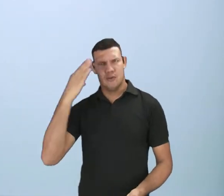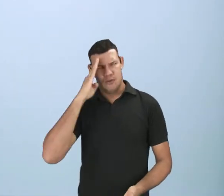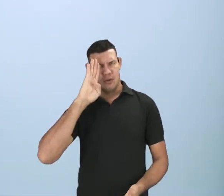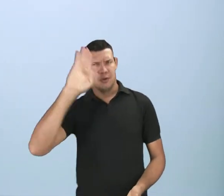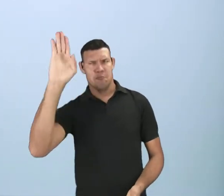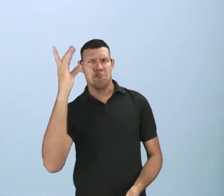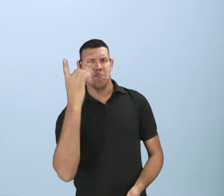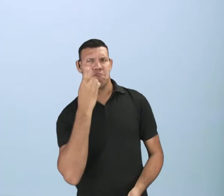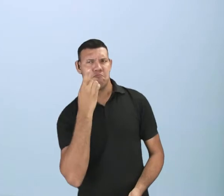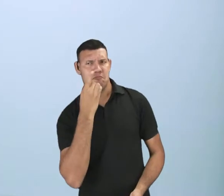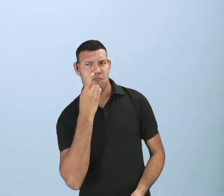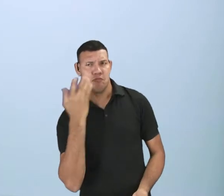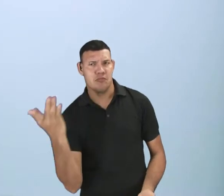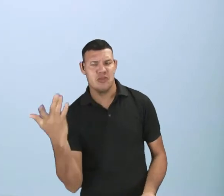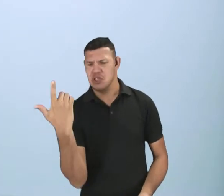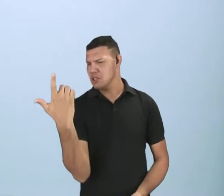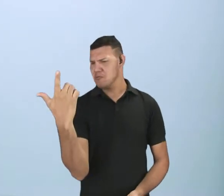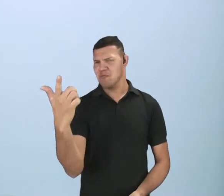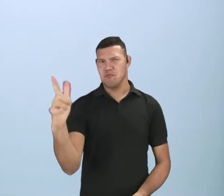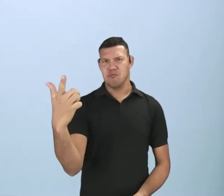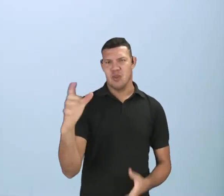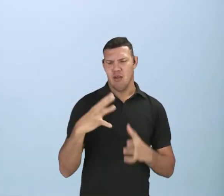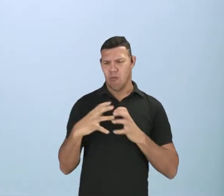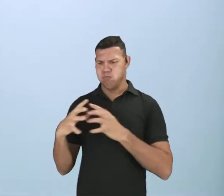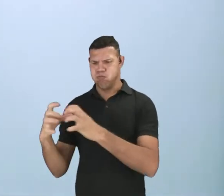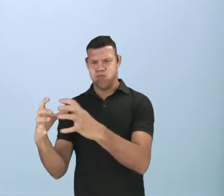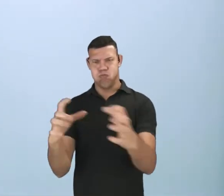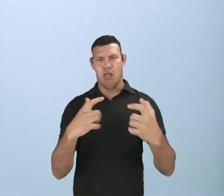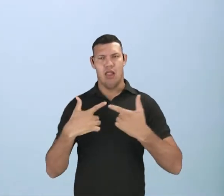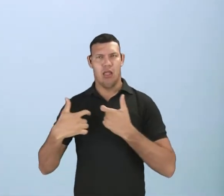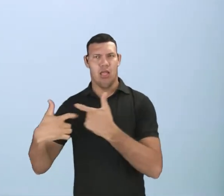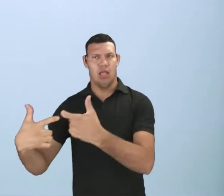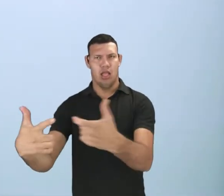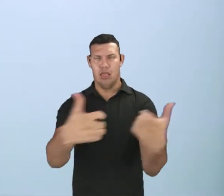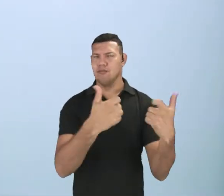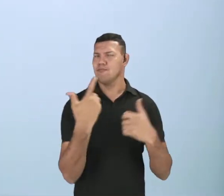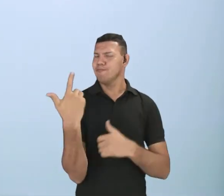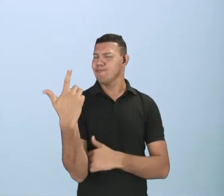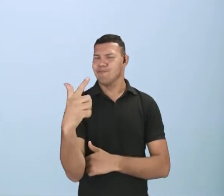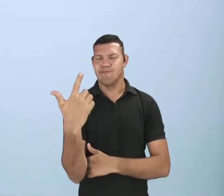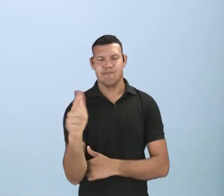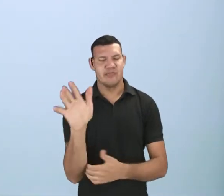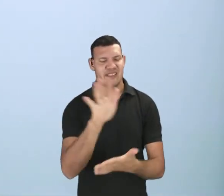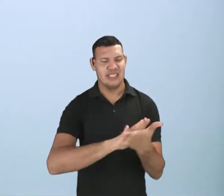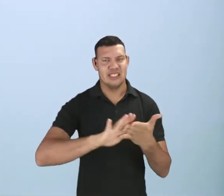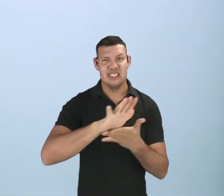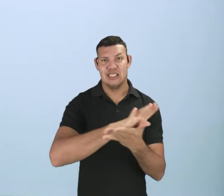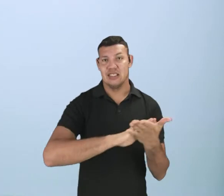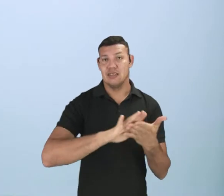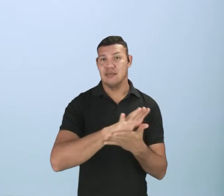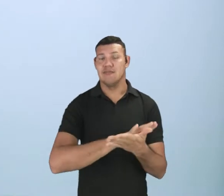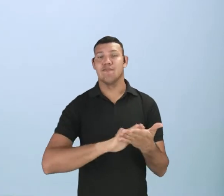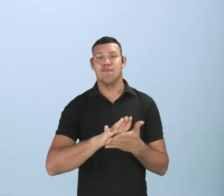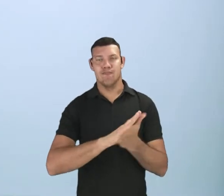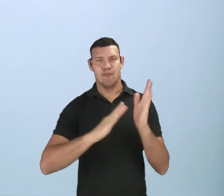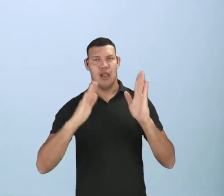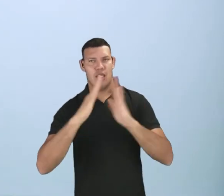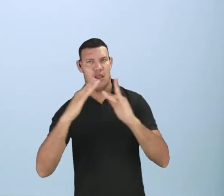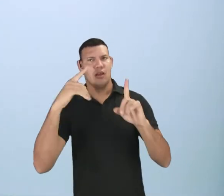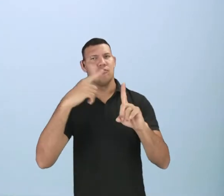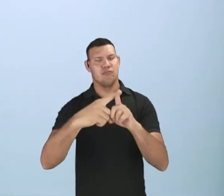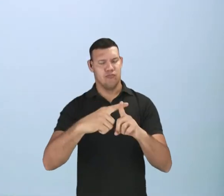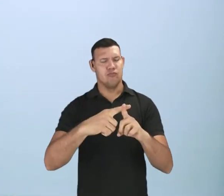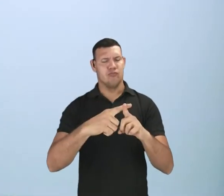datas religiosas, não aconteciam as guerras. E a igreja, ela continua com essa função, né, de